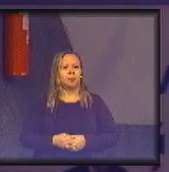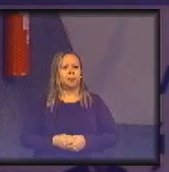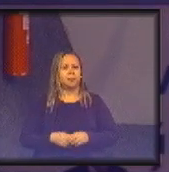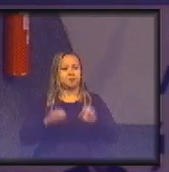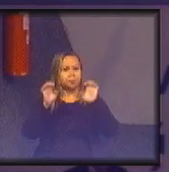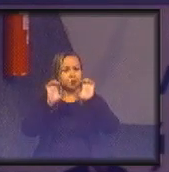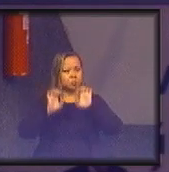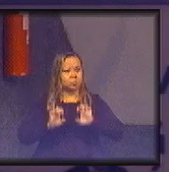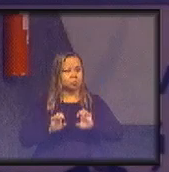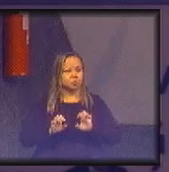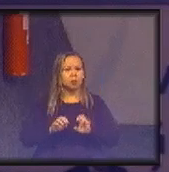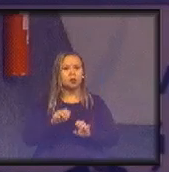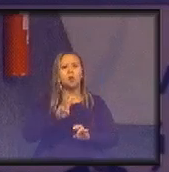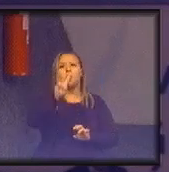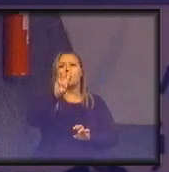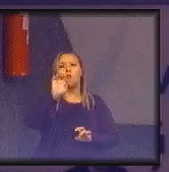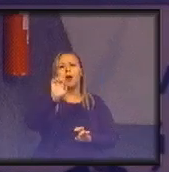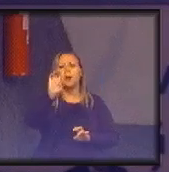diante e o que que é o web?